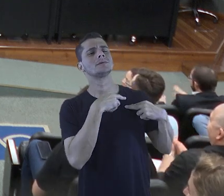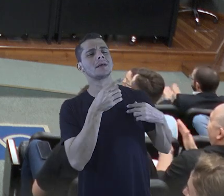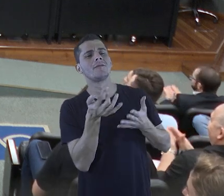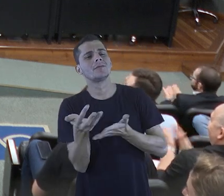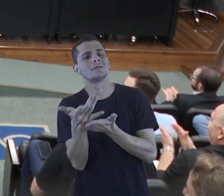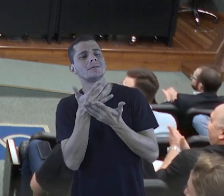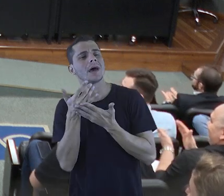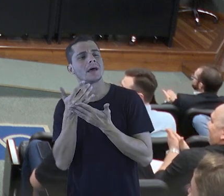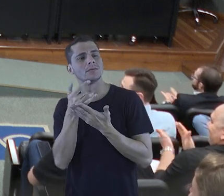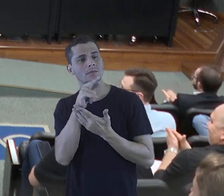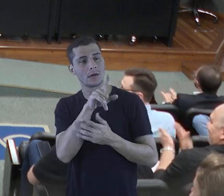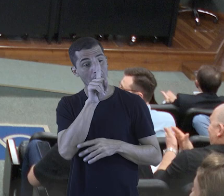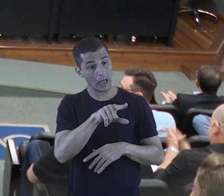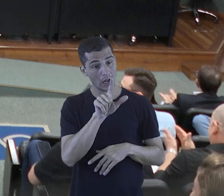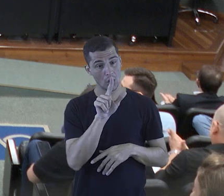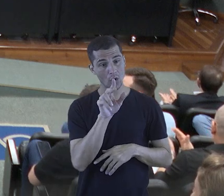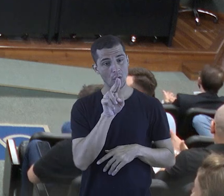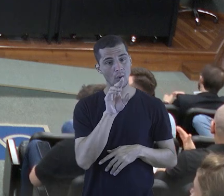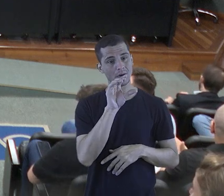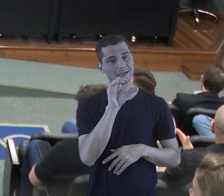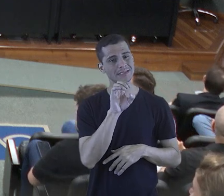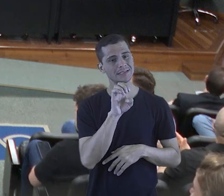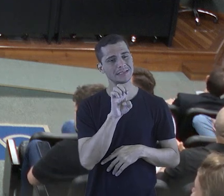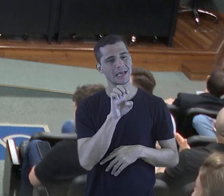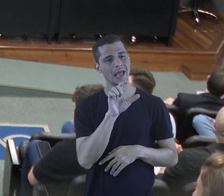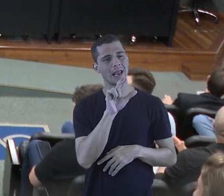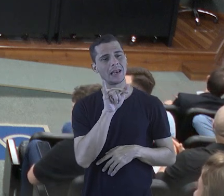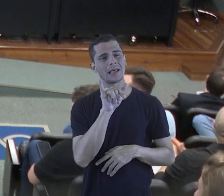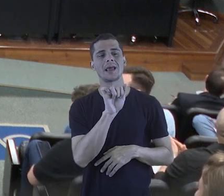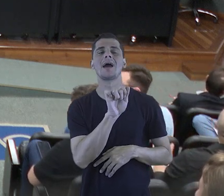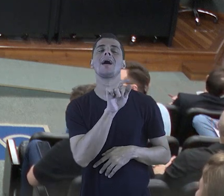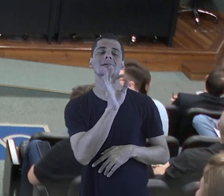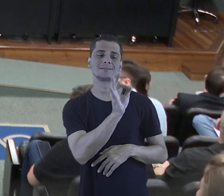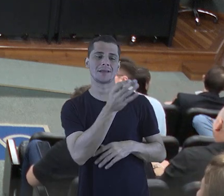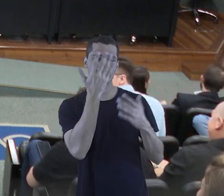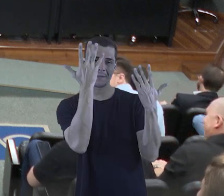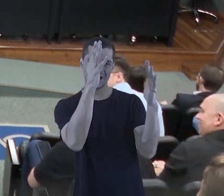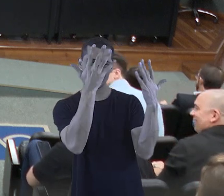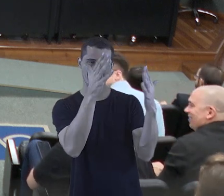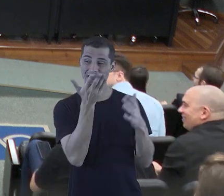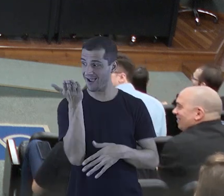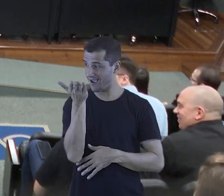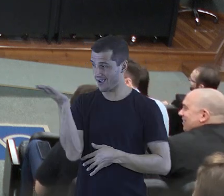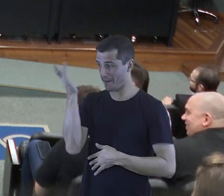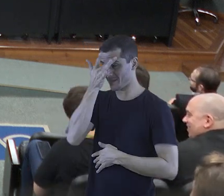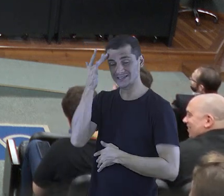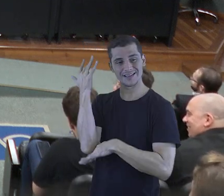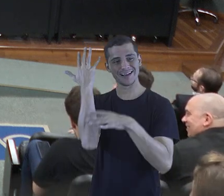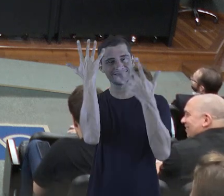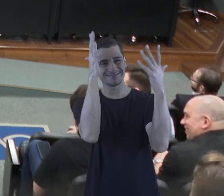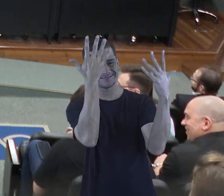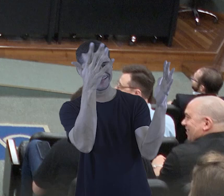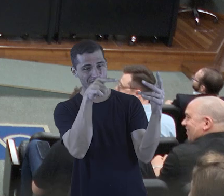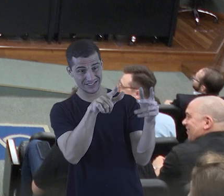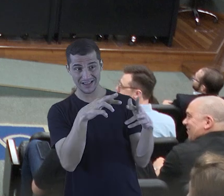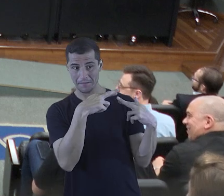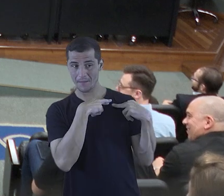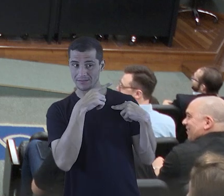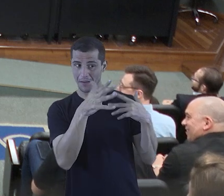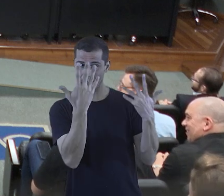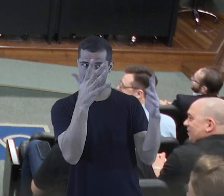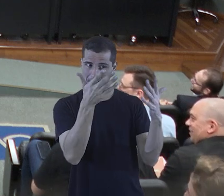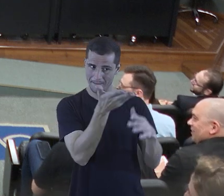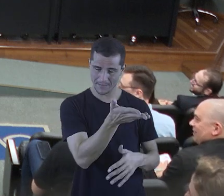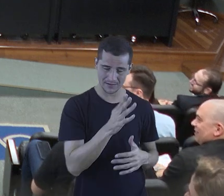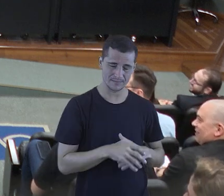Eu não pedi. Eu não pedi. O pessoal bateu palma porque quis, Lucélia. isso quer dizer que você é